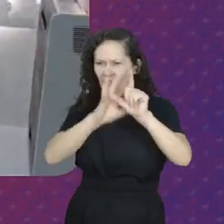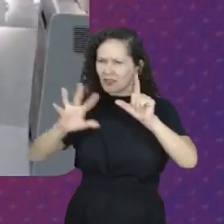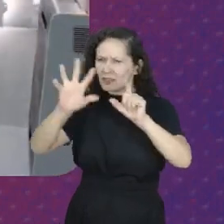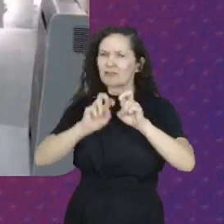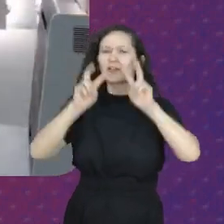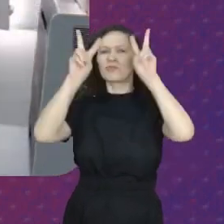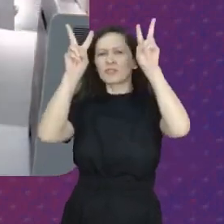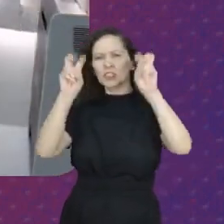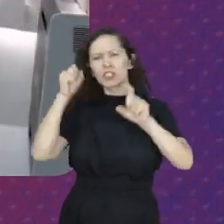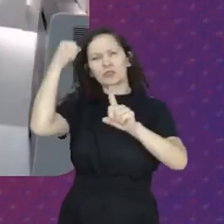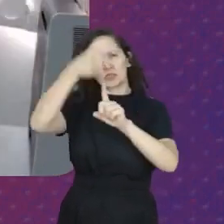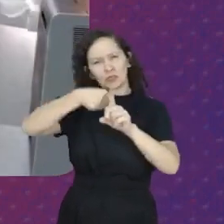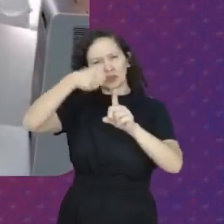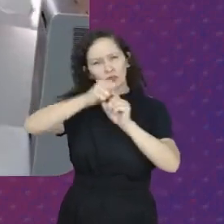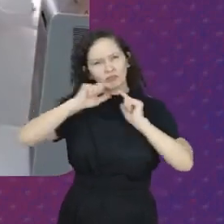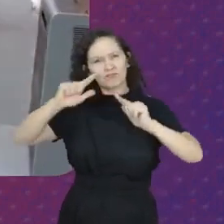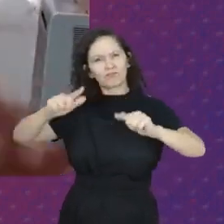né,